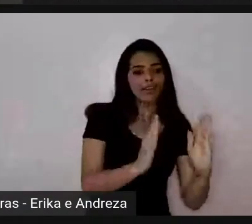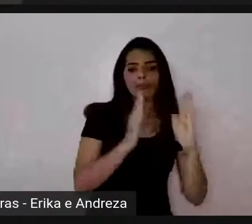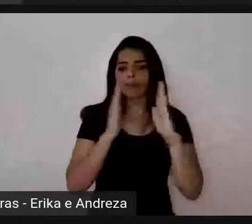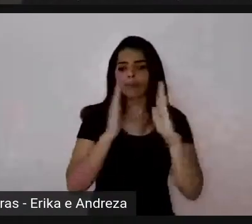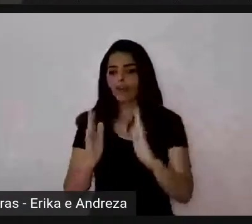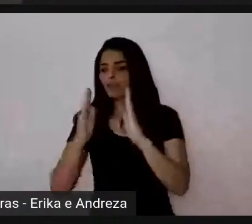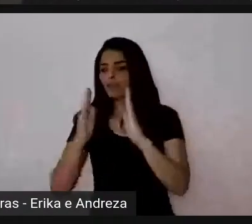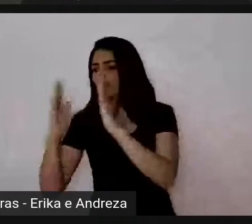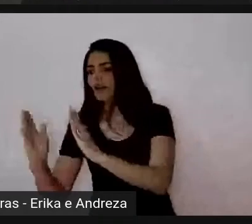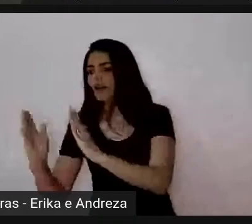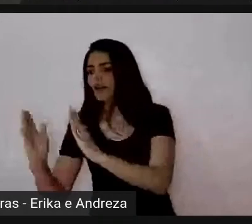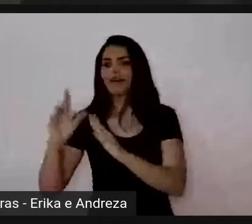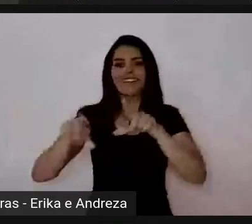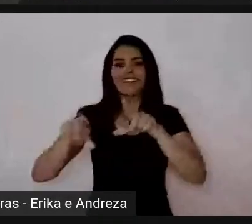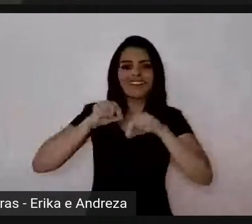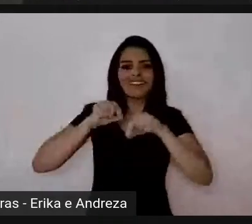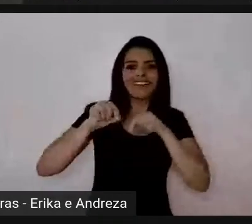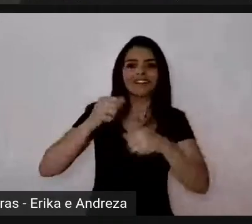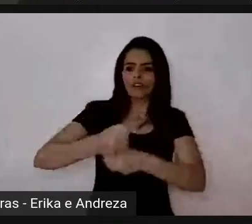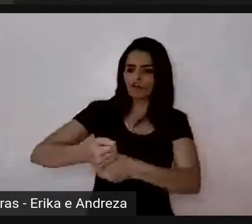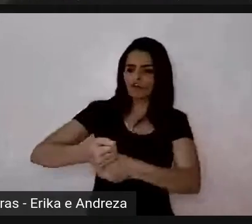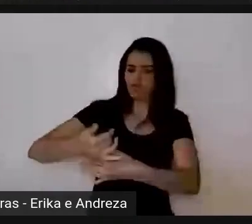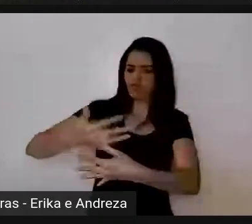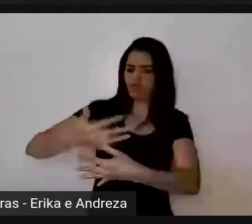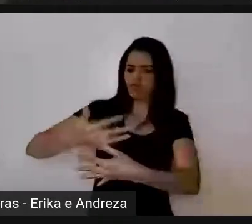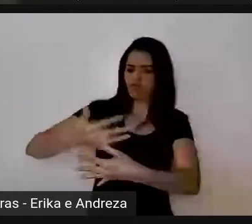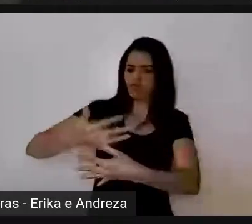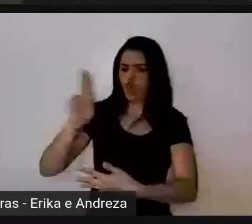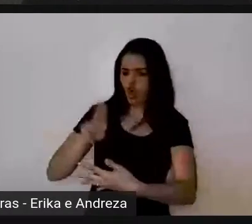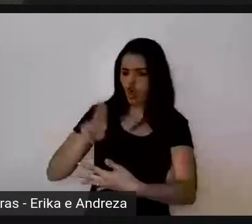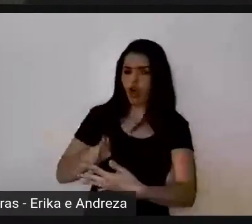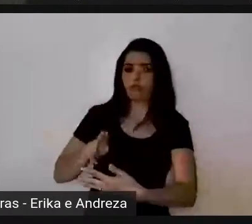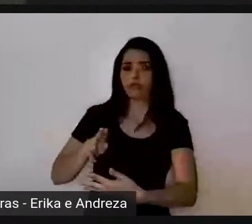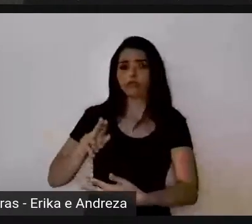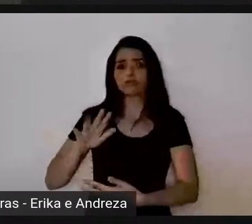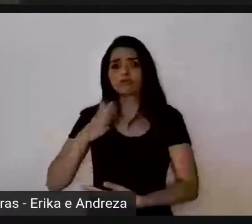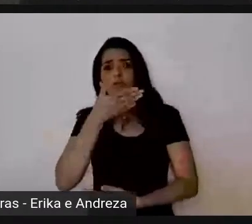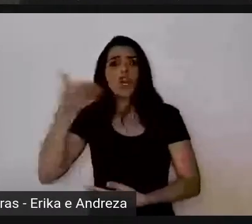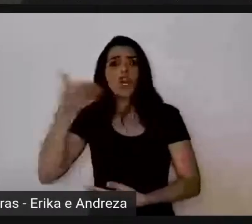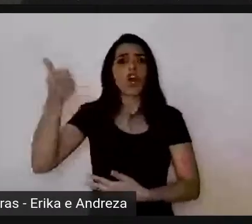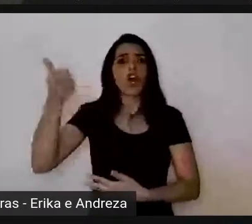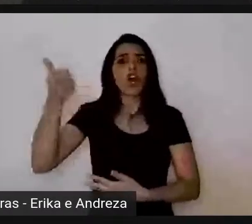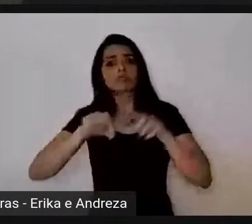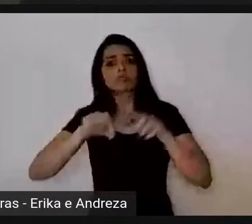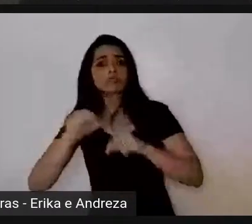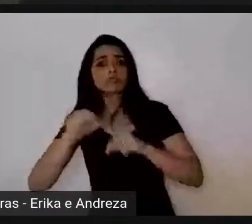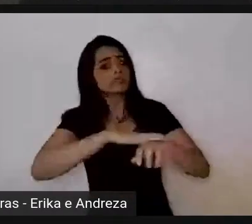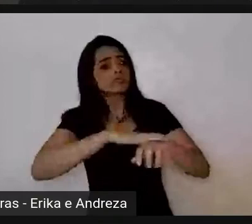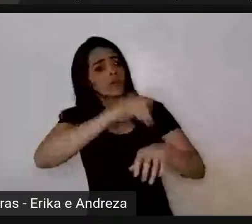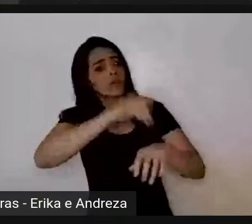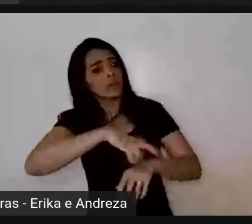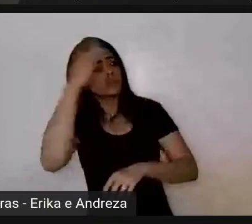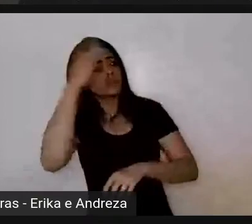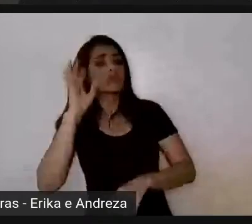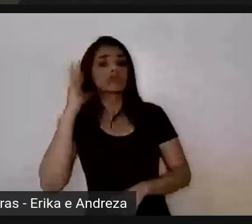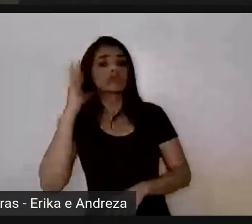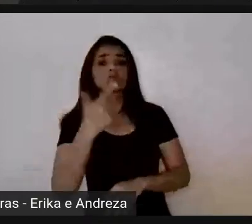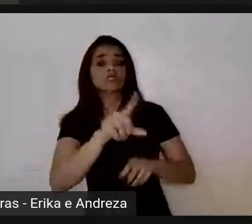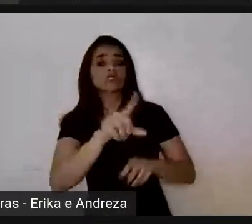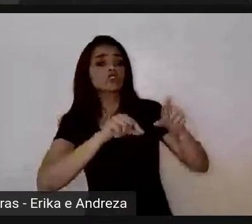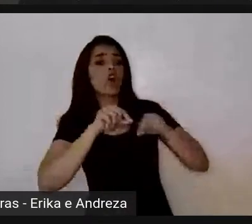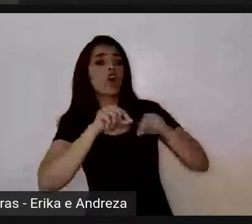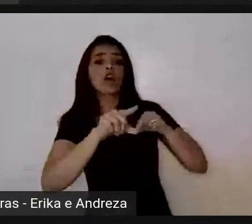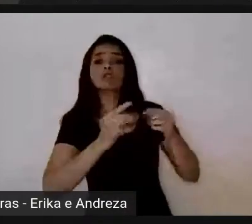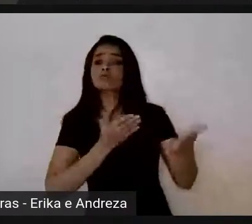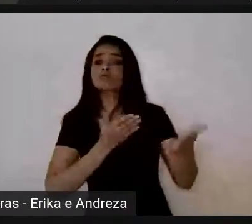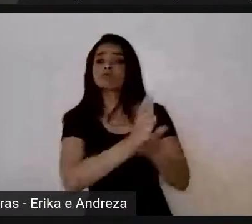gestor ali uma lista curta com os 2, 3, 5 melhores candidatos para que ele tome a decisão, né, de qual que deve ser o